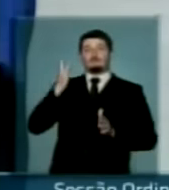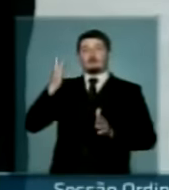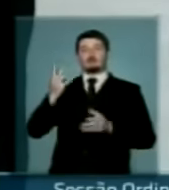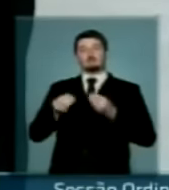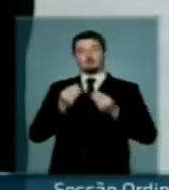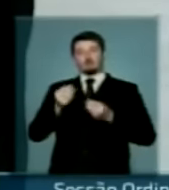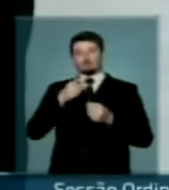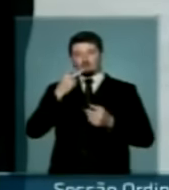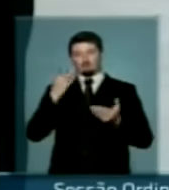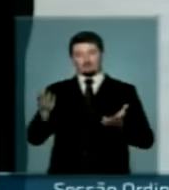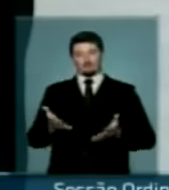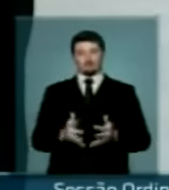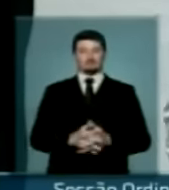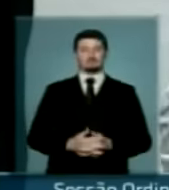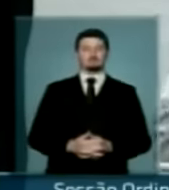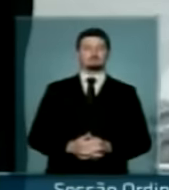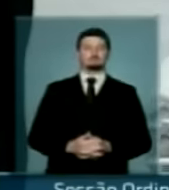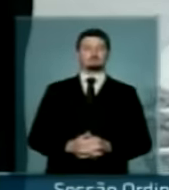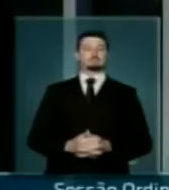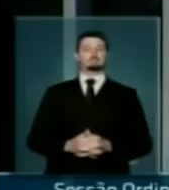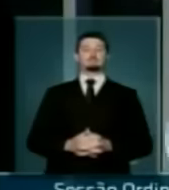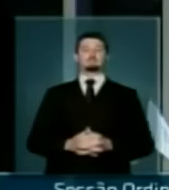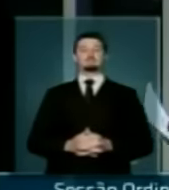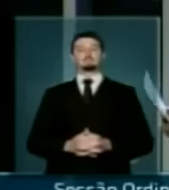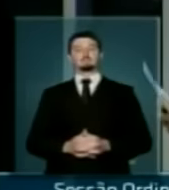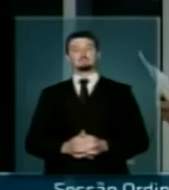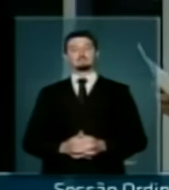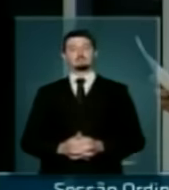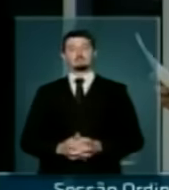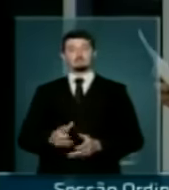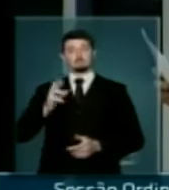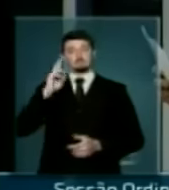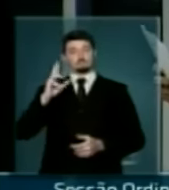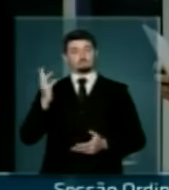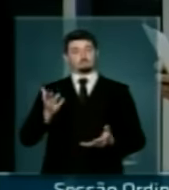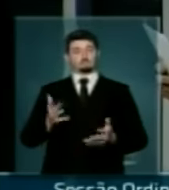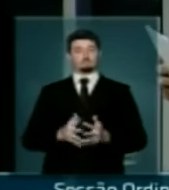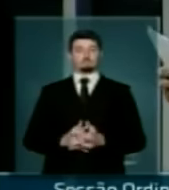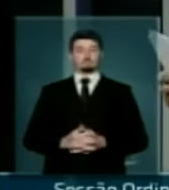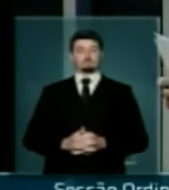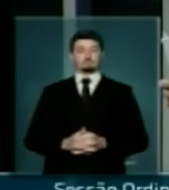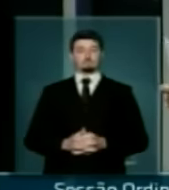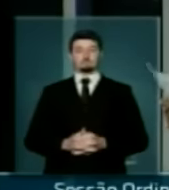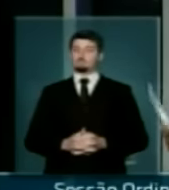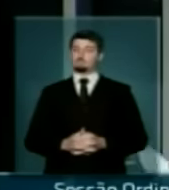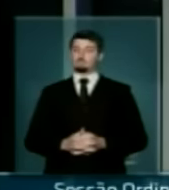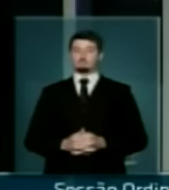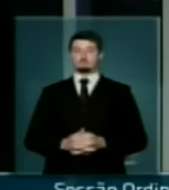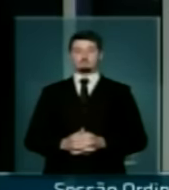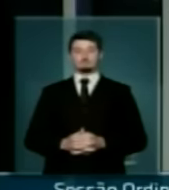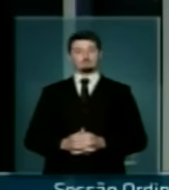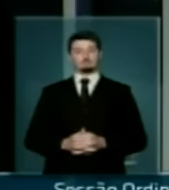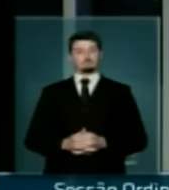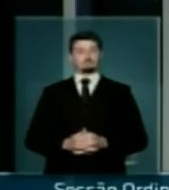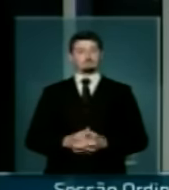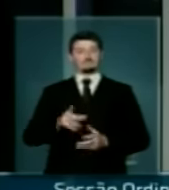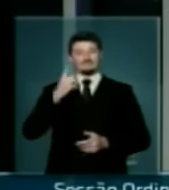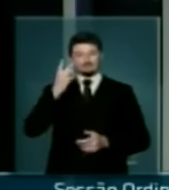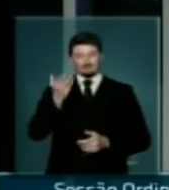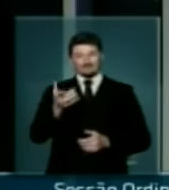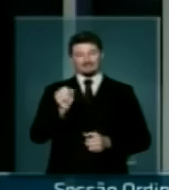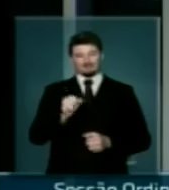como a Vossa Excelência apresenta no Parlamento. Obrigado. Sabe as suas palavras, pastor Idecanso Takayama. Pastor Marcos, pois não. Permite uma...